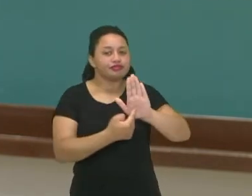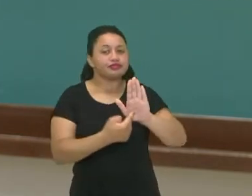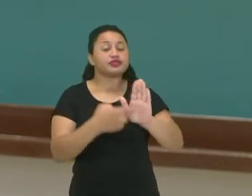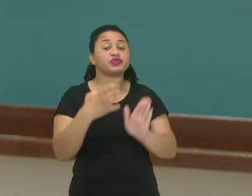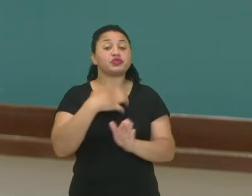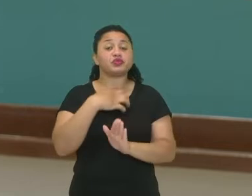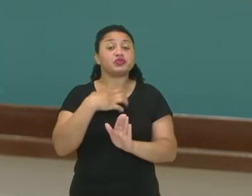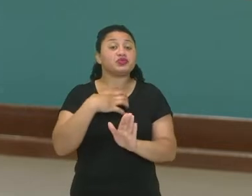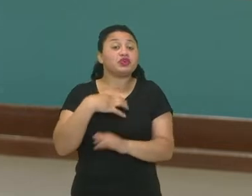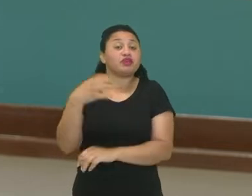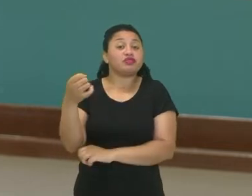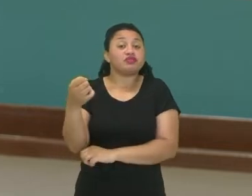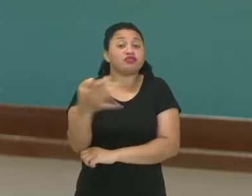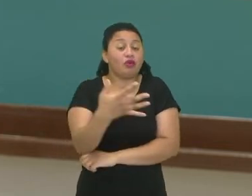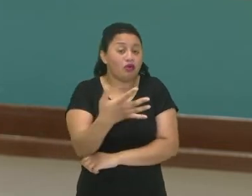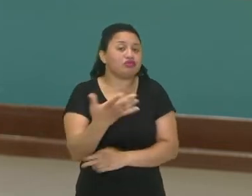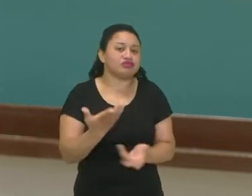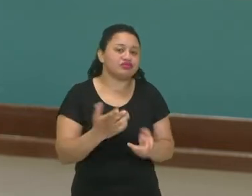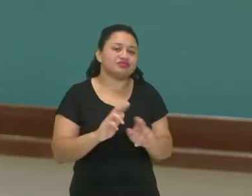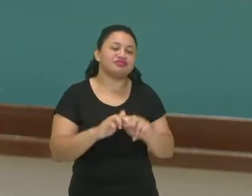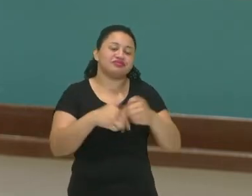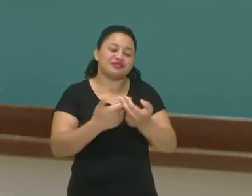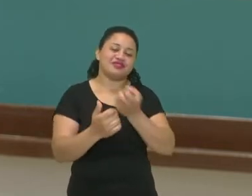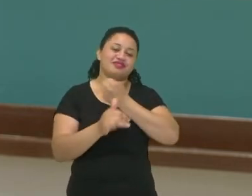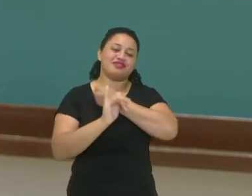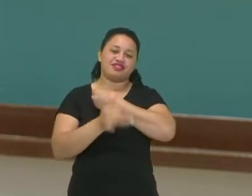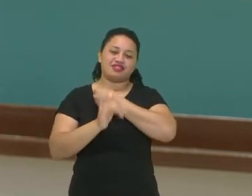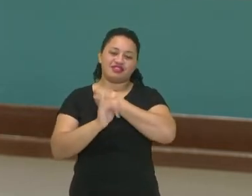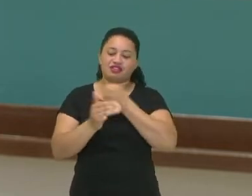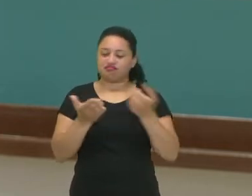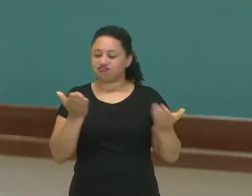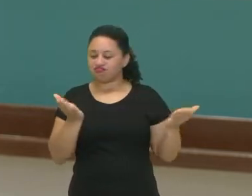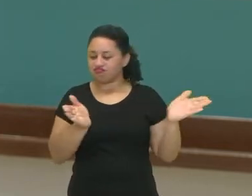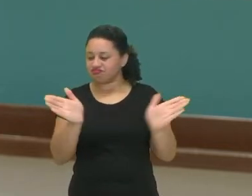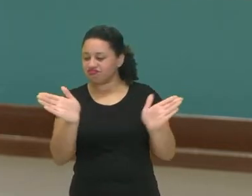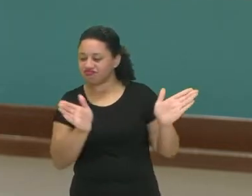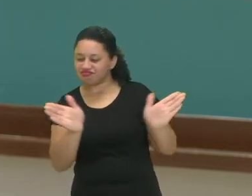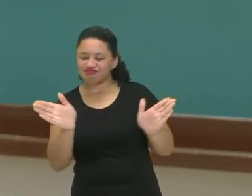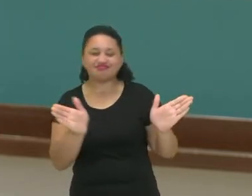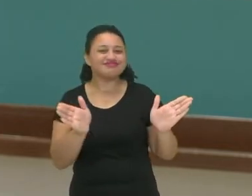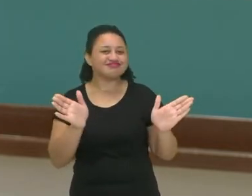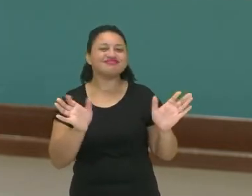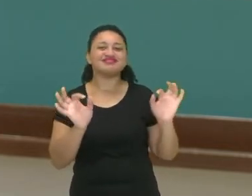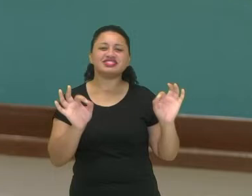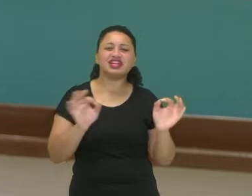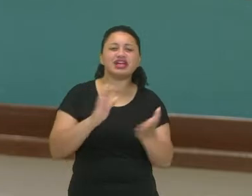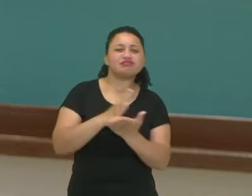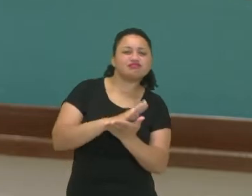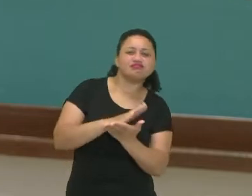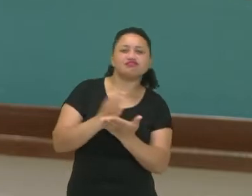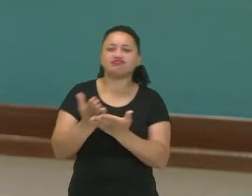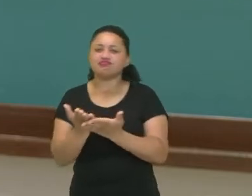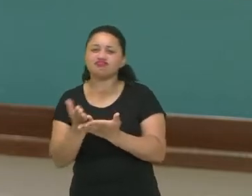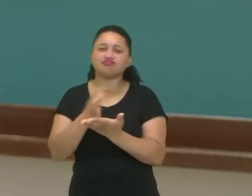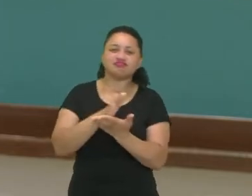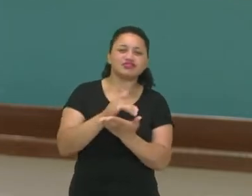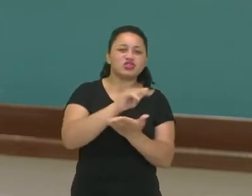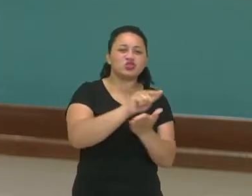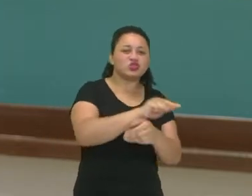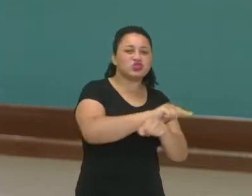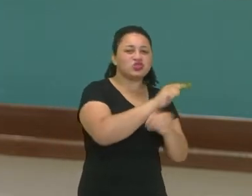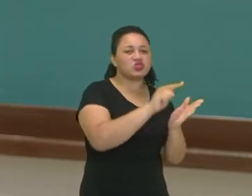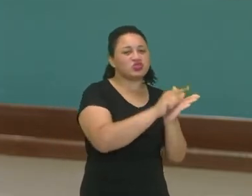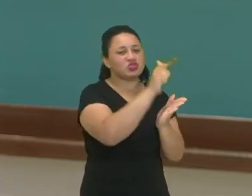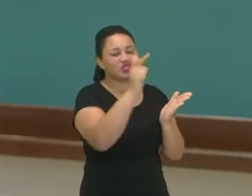maneira inovadora. Por isso que a crônica está permeando esses dois mundos, uma hora no jornalismo, outra